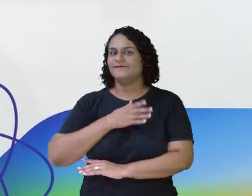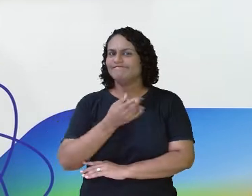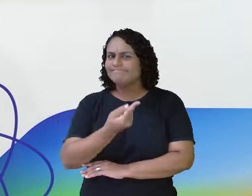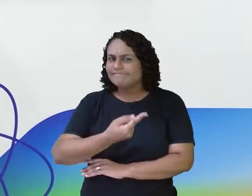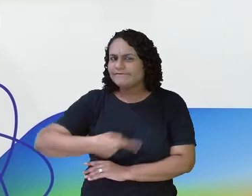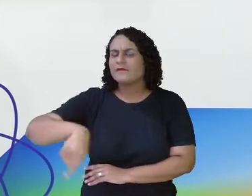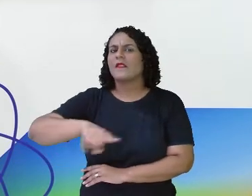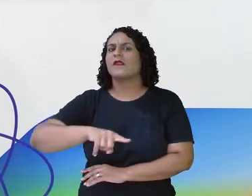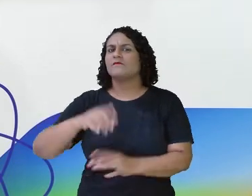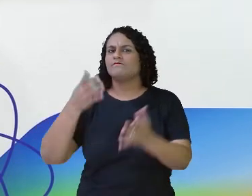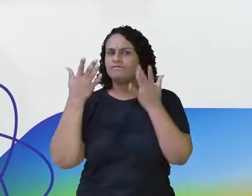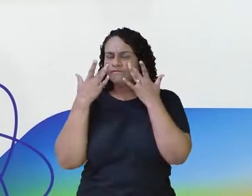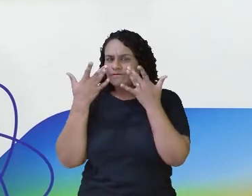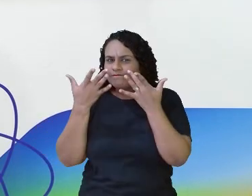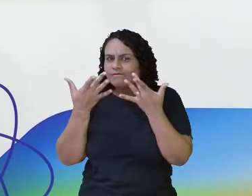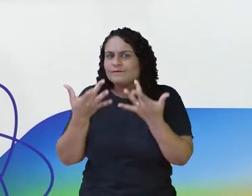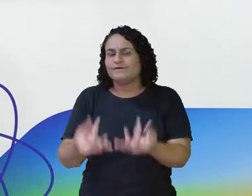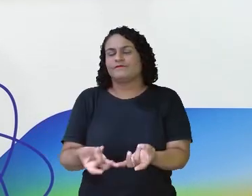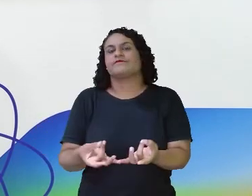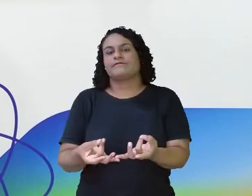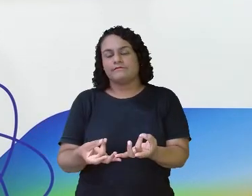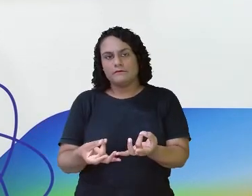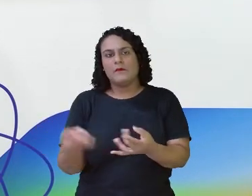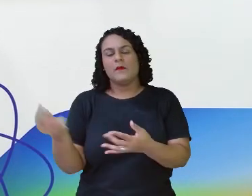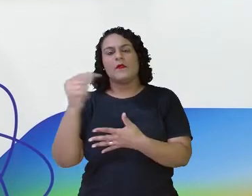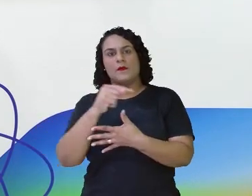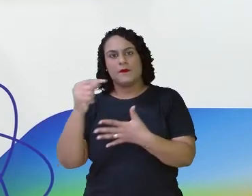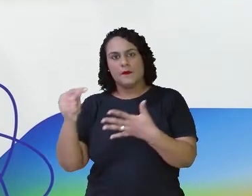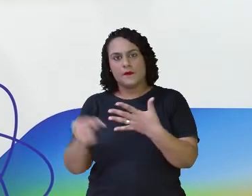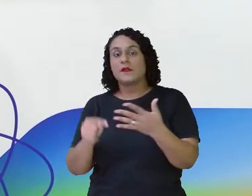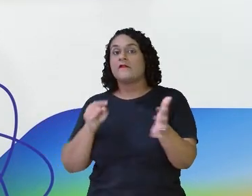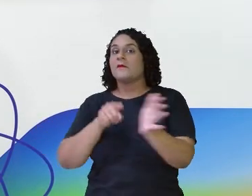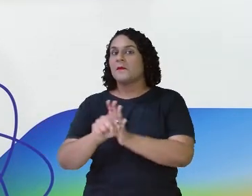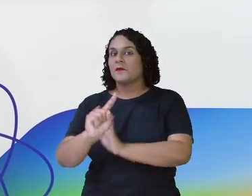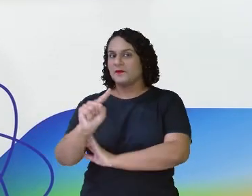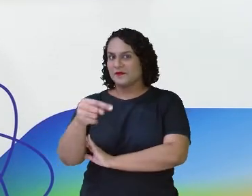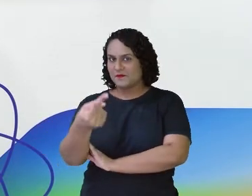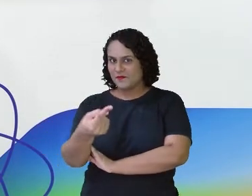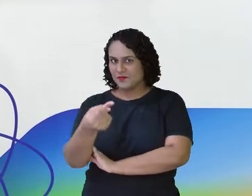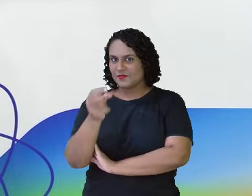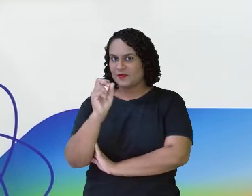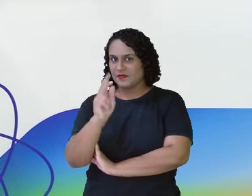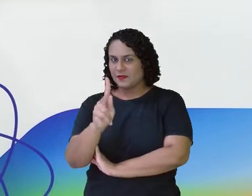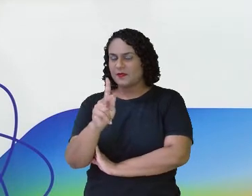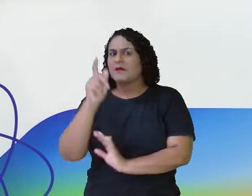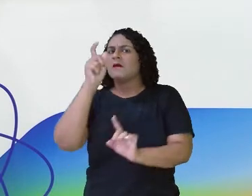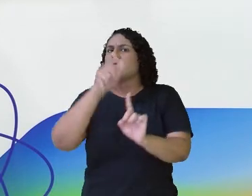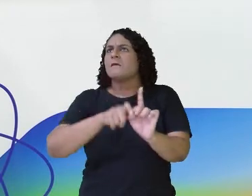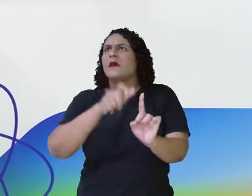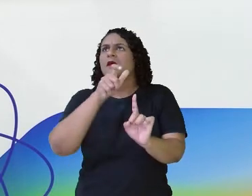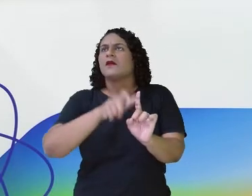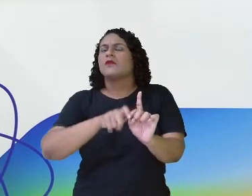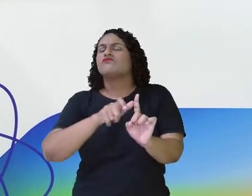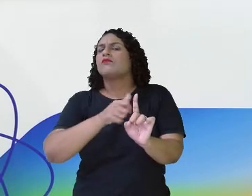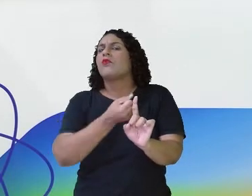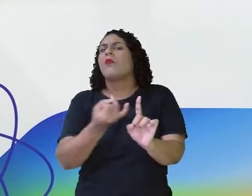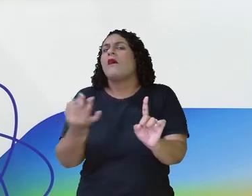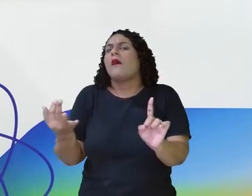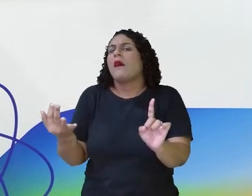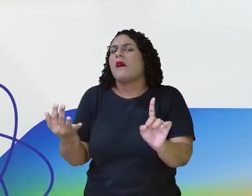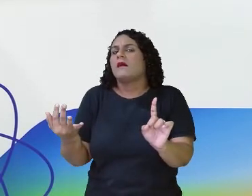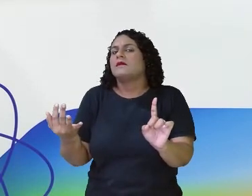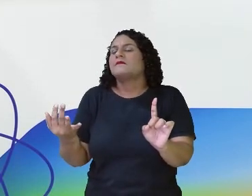ano, que vocês estivessem atentos a esses elementos que eu vou perguntar depois, tá certo? Quem são os personagens? Então você vai estar